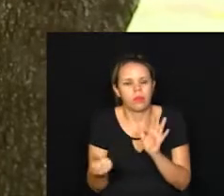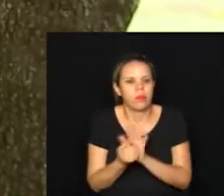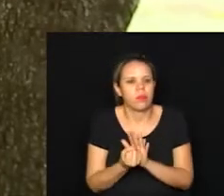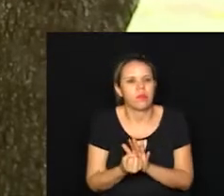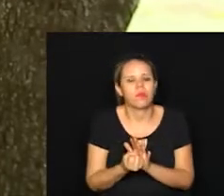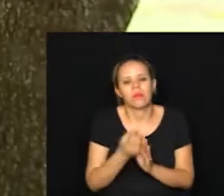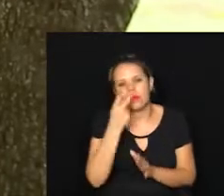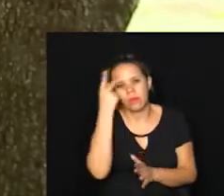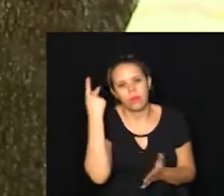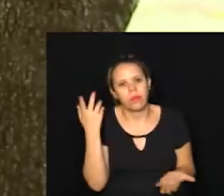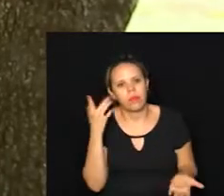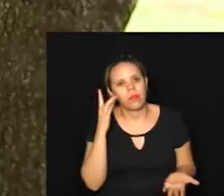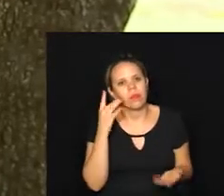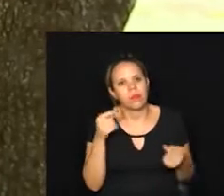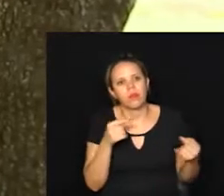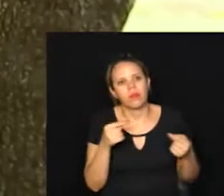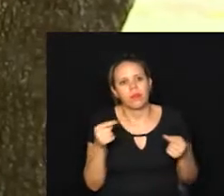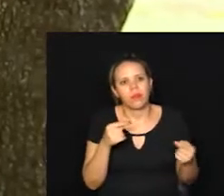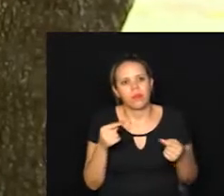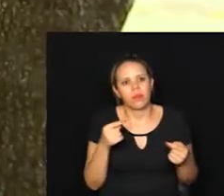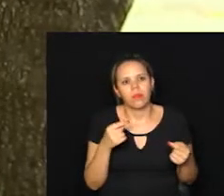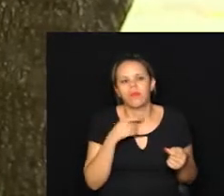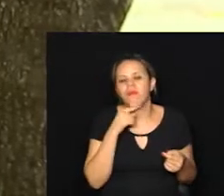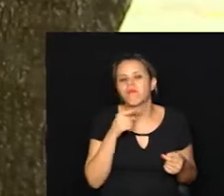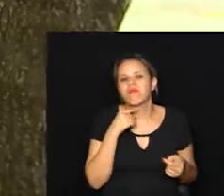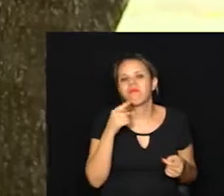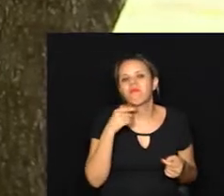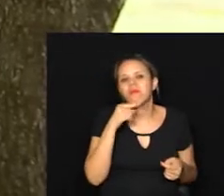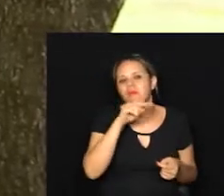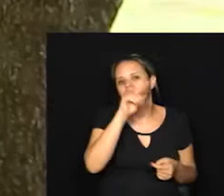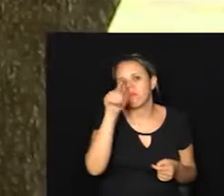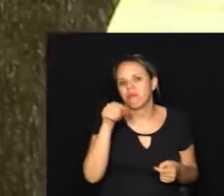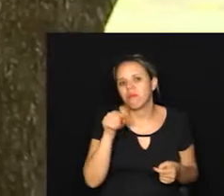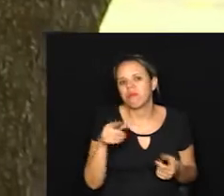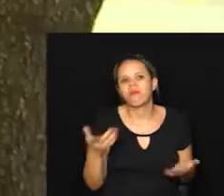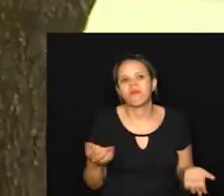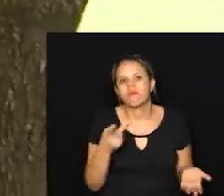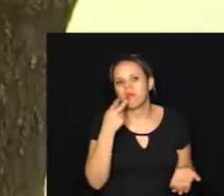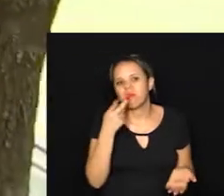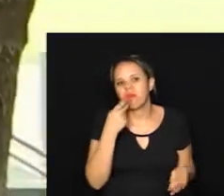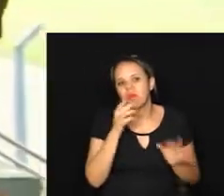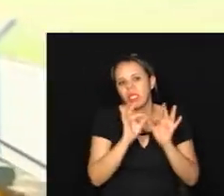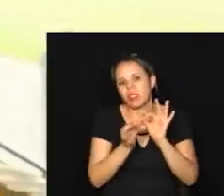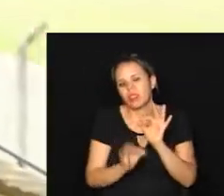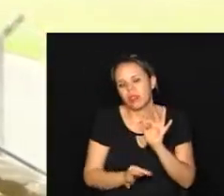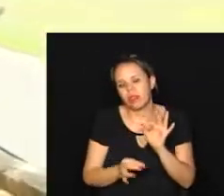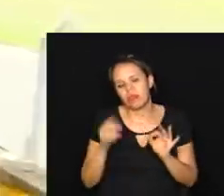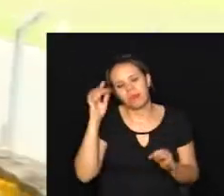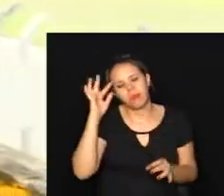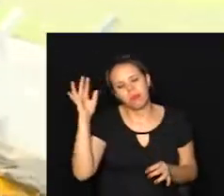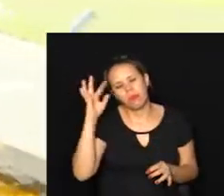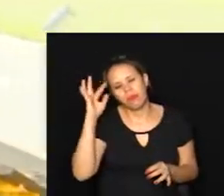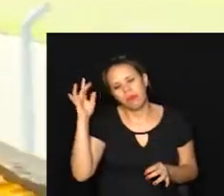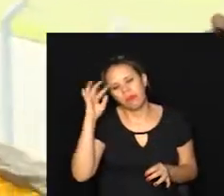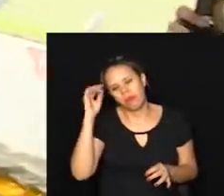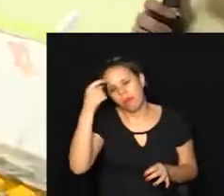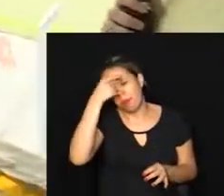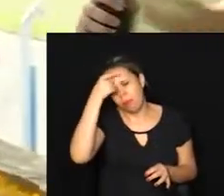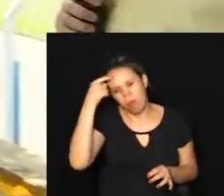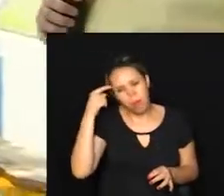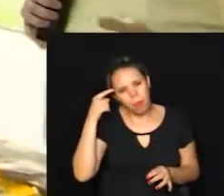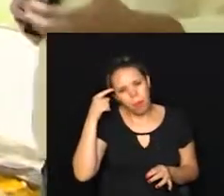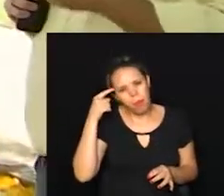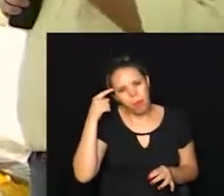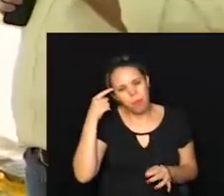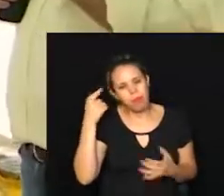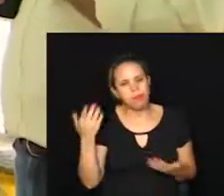torcedor. Cara, o derby ele é uma incógnita, né? Enquanto você vai falando, o Mariolani vai falando, vai passando um filme na minha